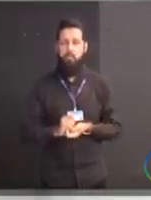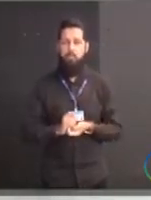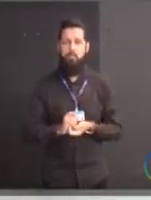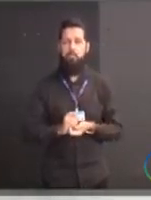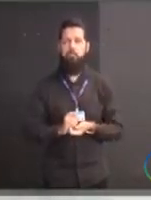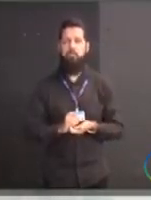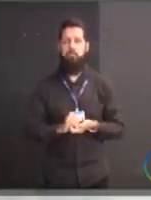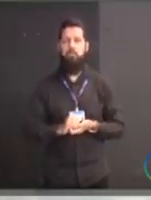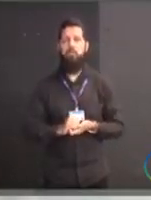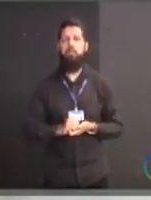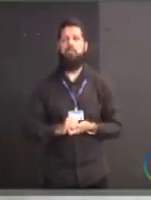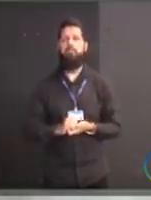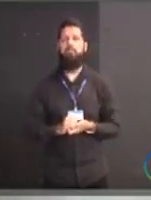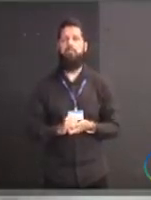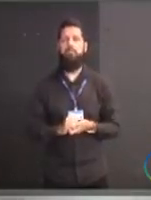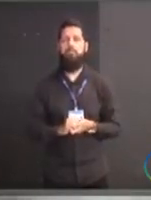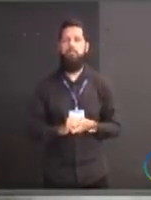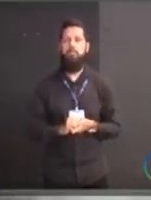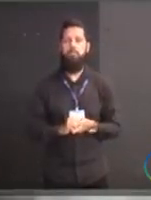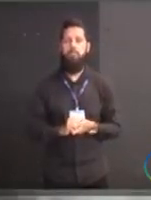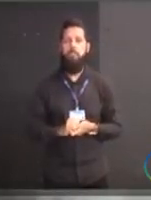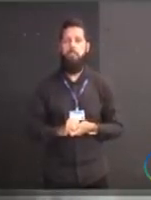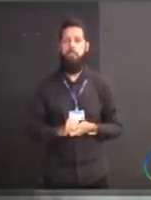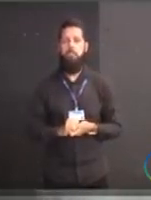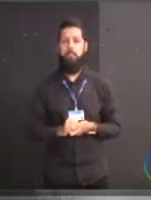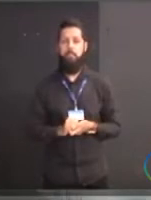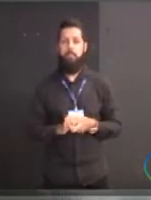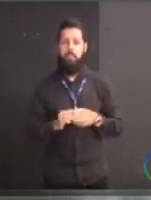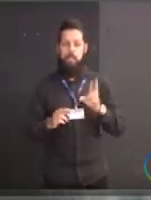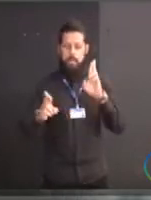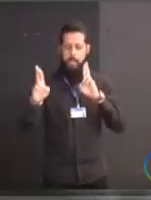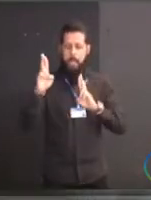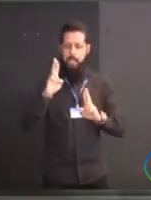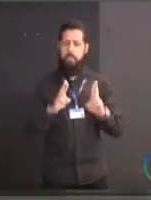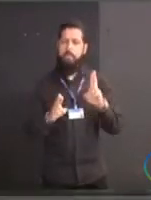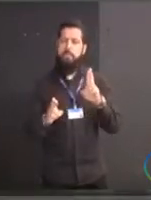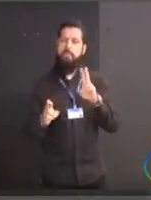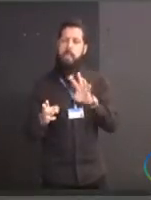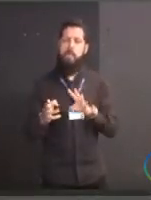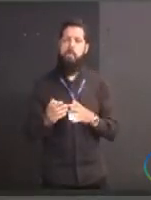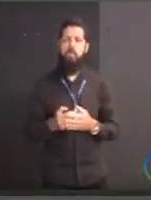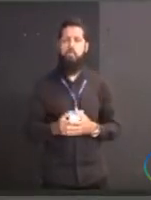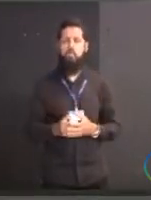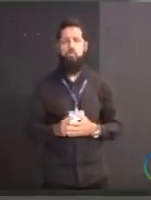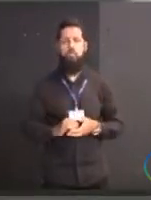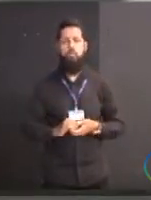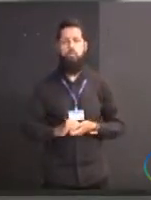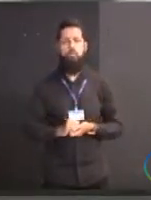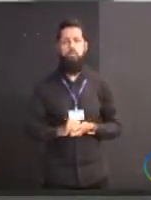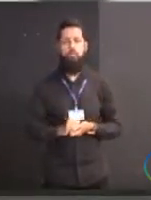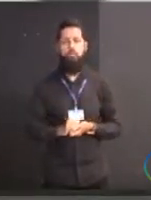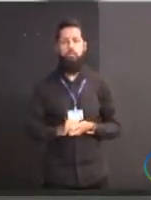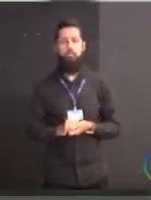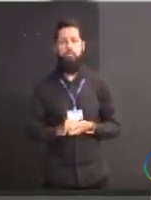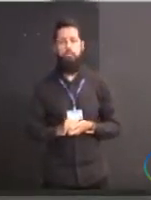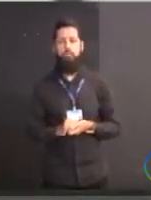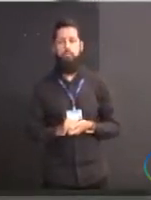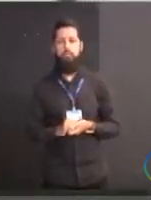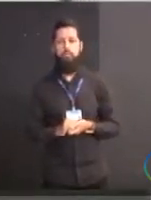afirma que essa criação esteja completa. De modo que nós vemos